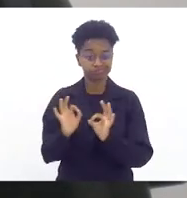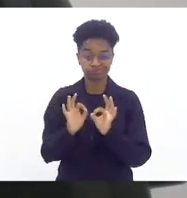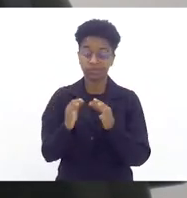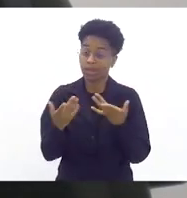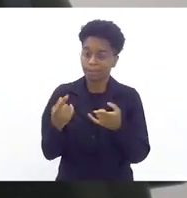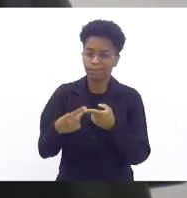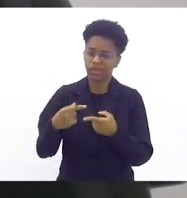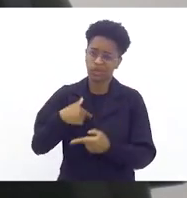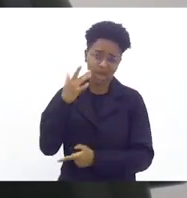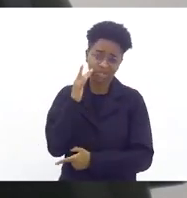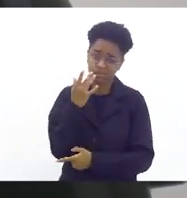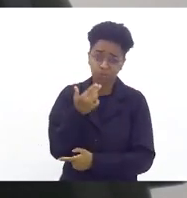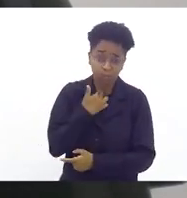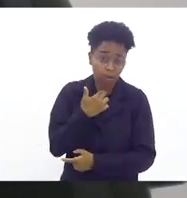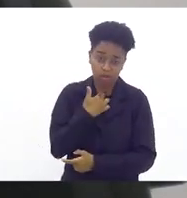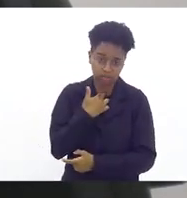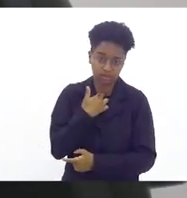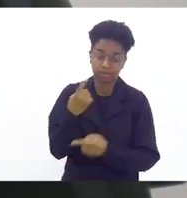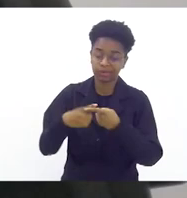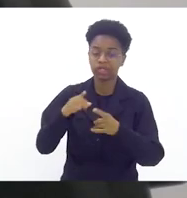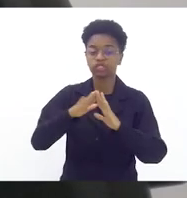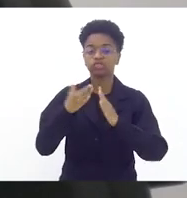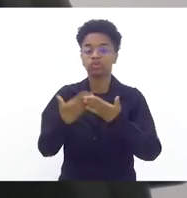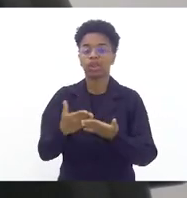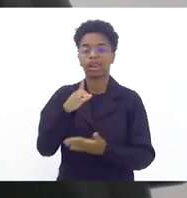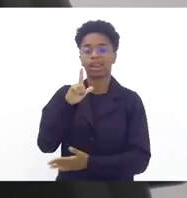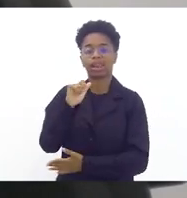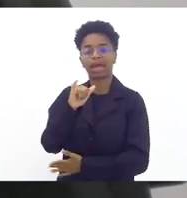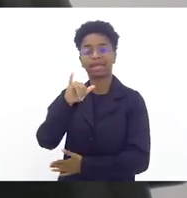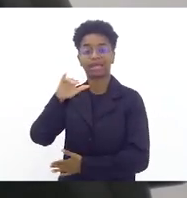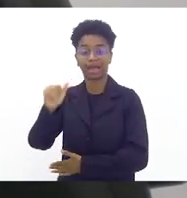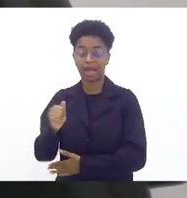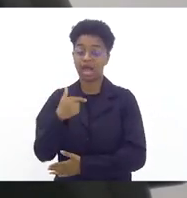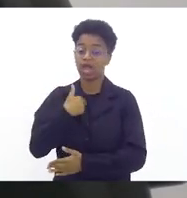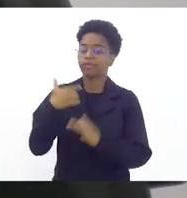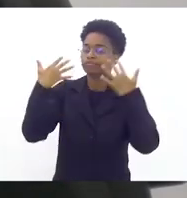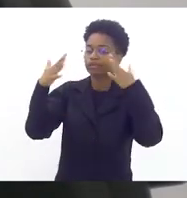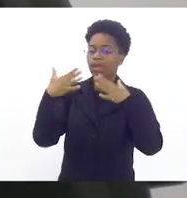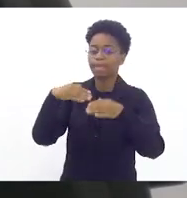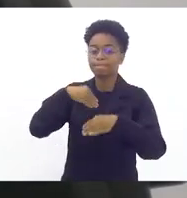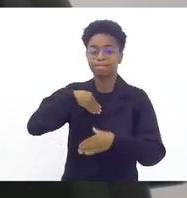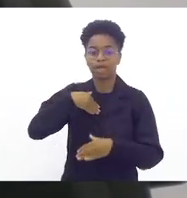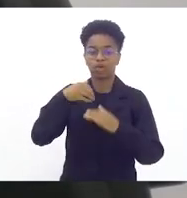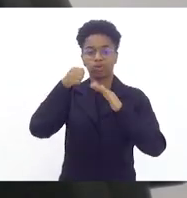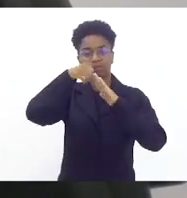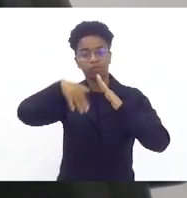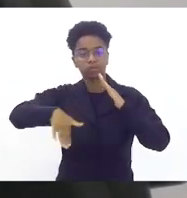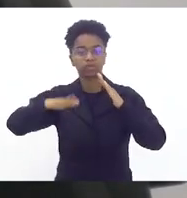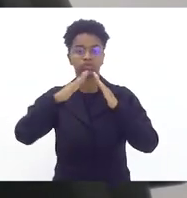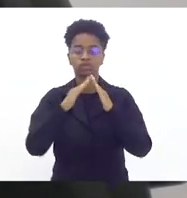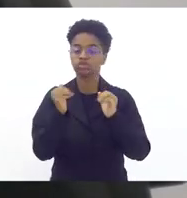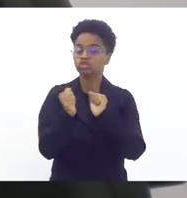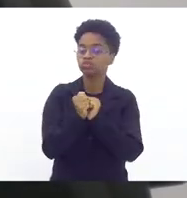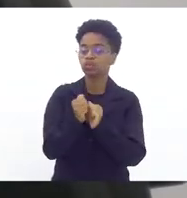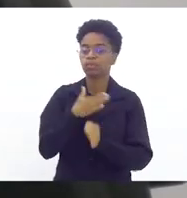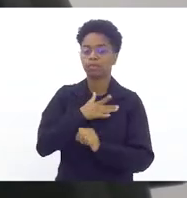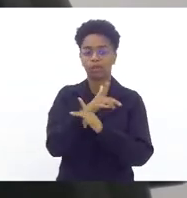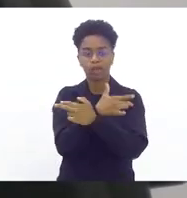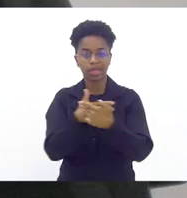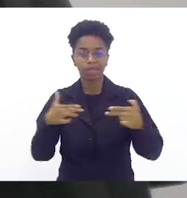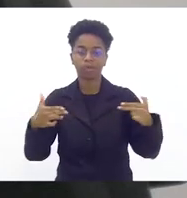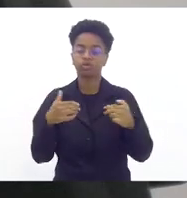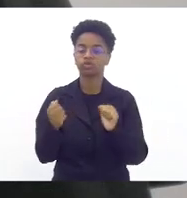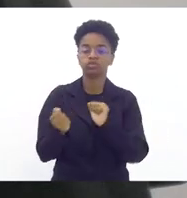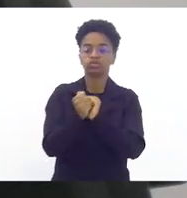eu acho que não deve. A escola é laica. Eu comemoro isso no meu terreiro, no meu Ilê, com os meus irmãos, com a minha